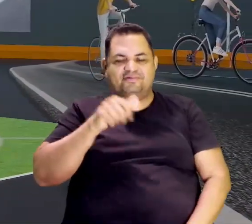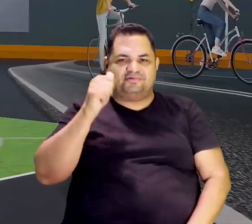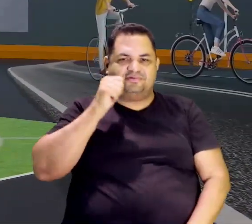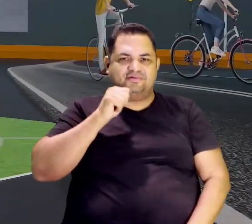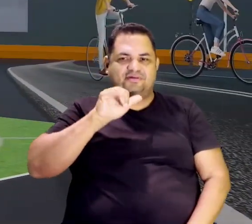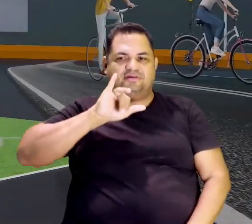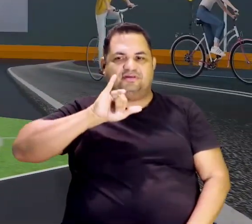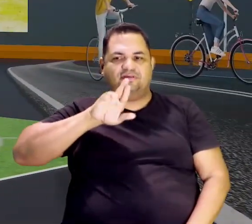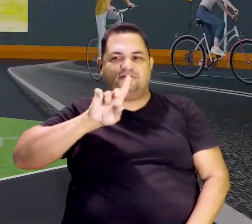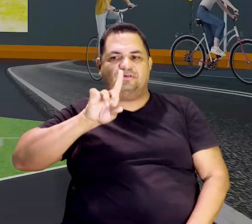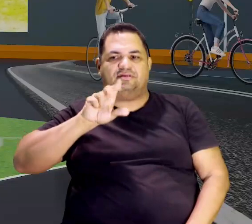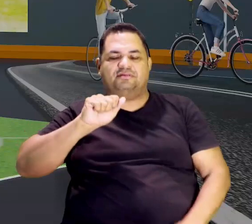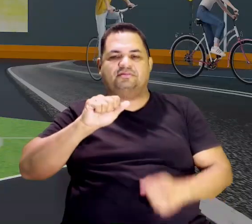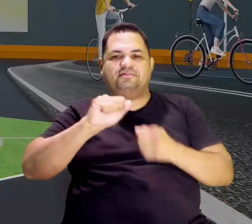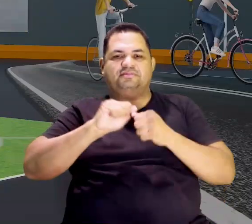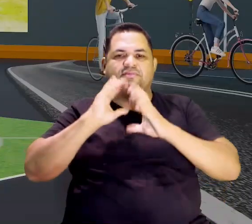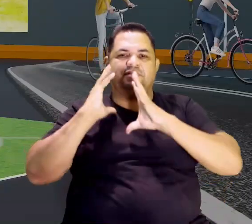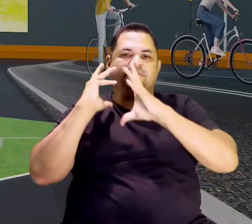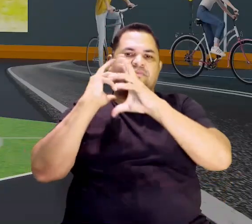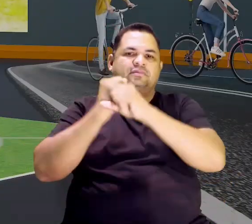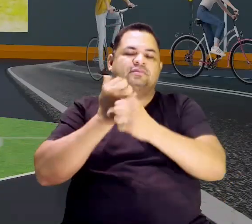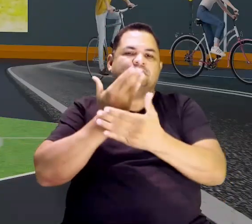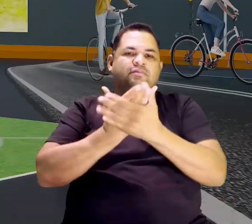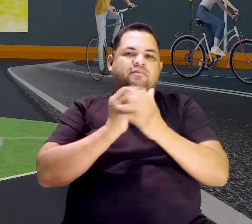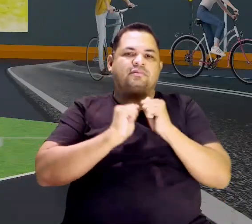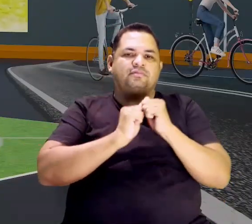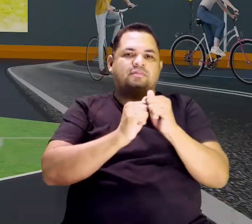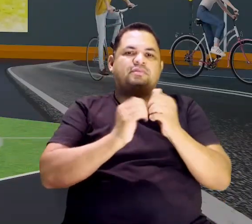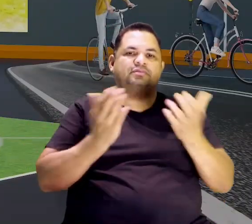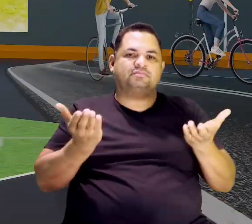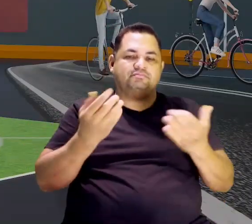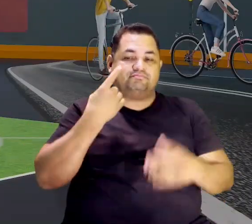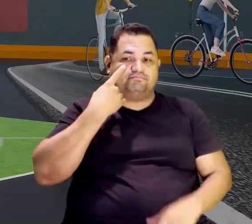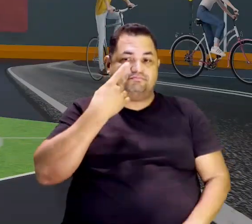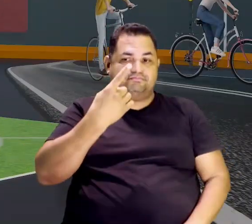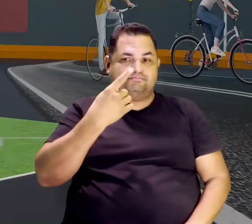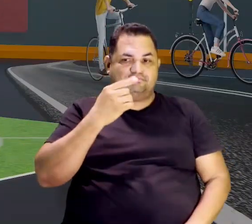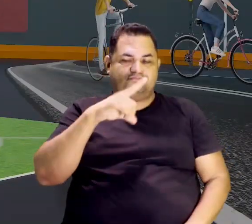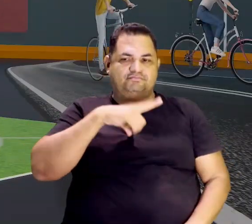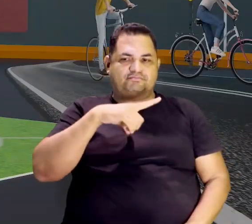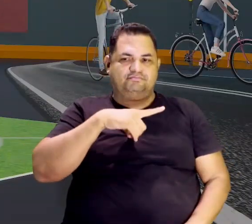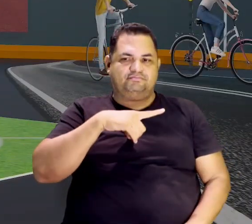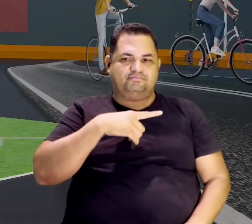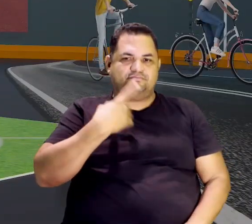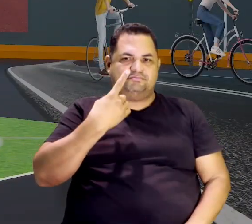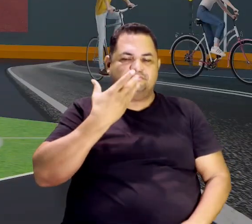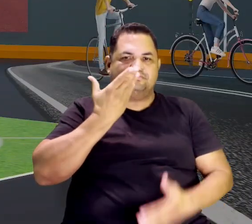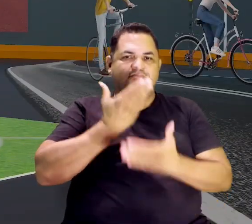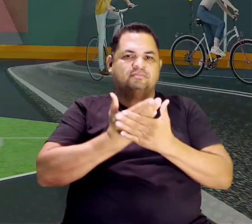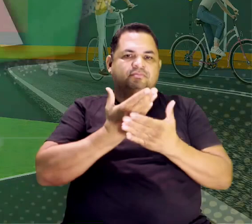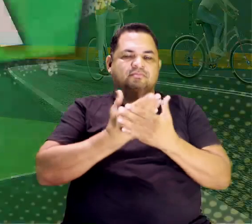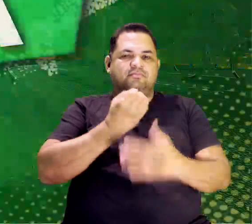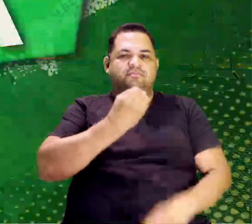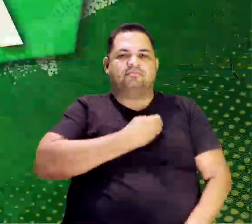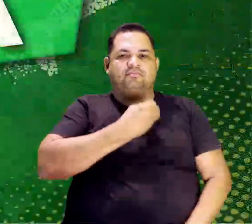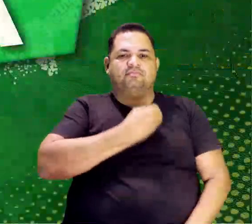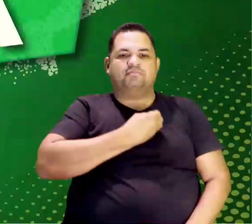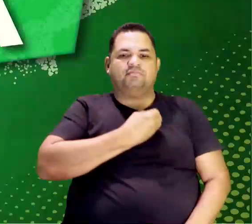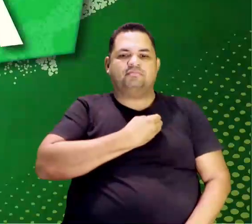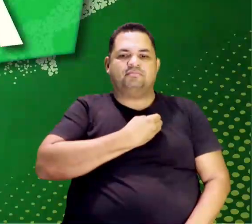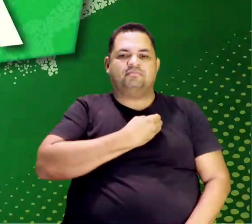para a gente fazer a revisão aí dessa aula. Então acompanha comigo, dá uma olhada aí no que a gente viu na aula de número... Qual